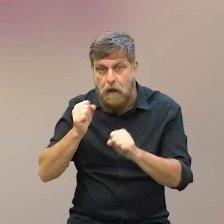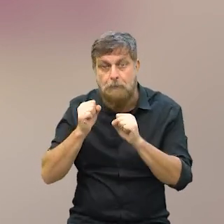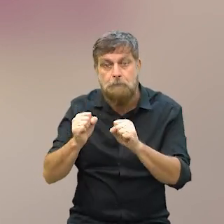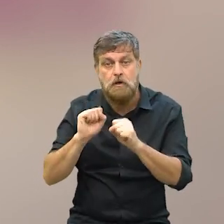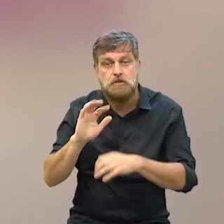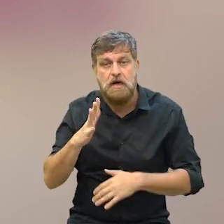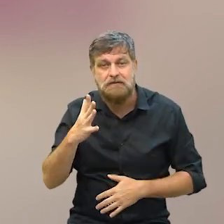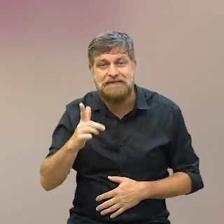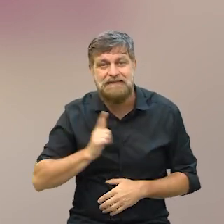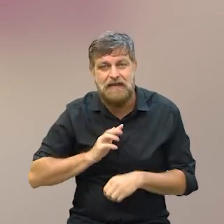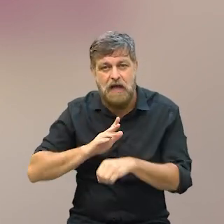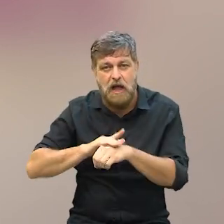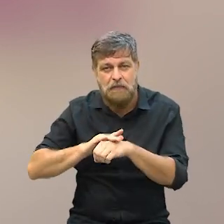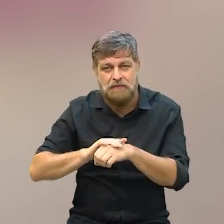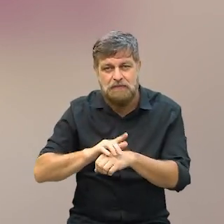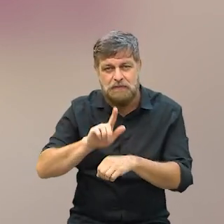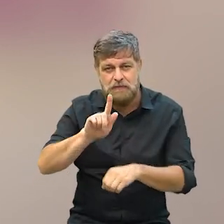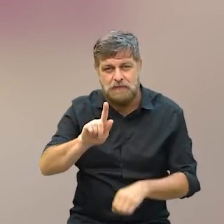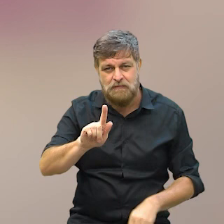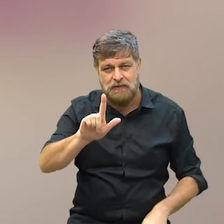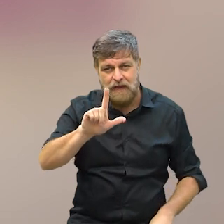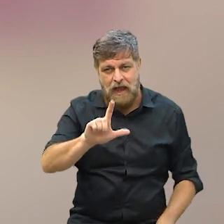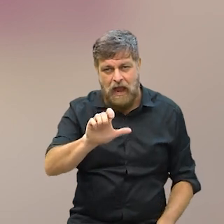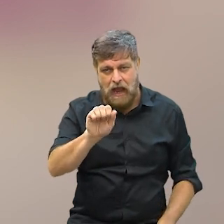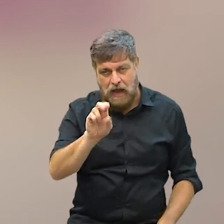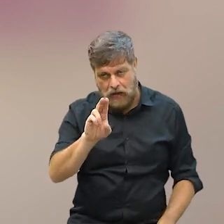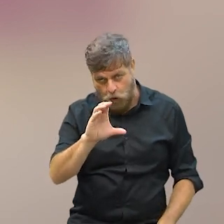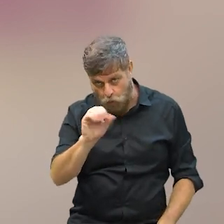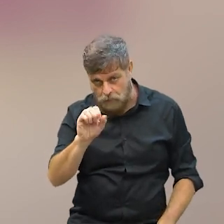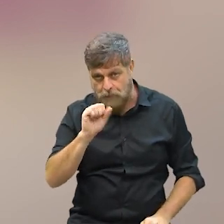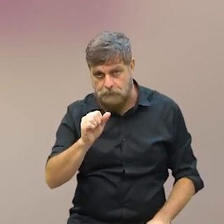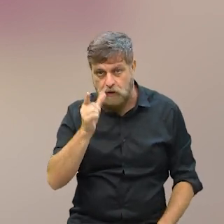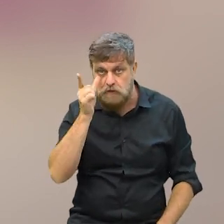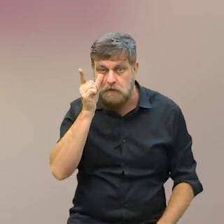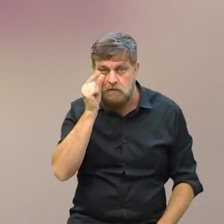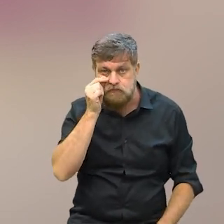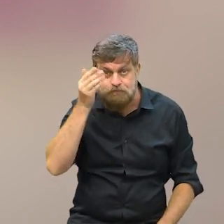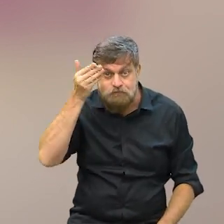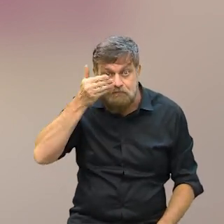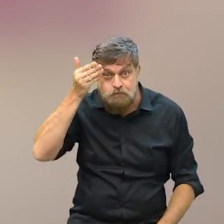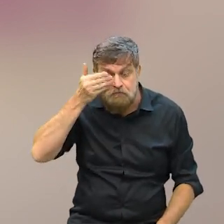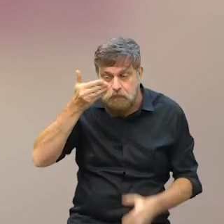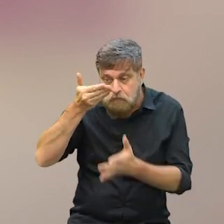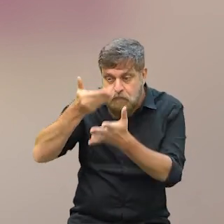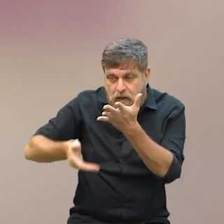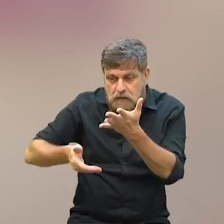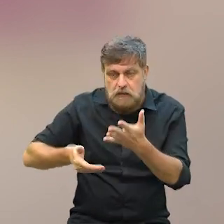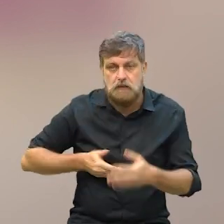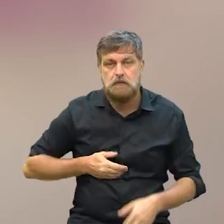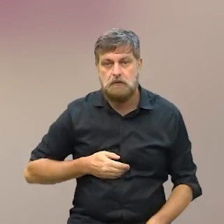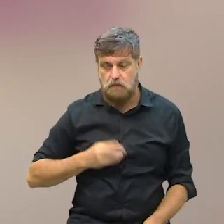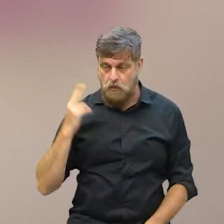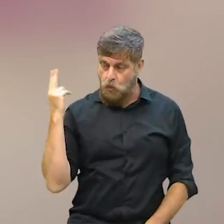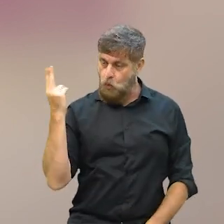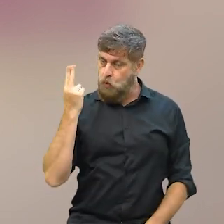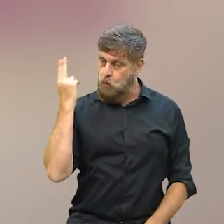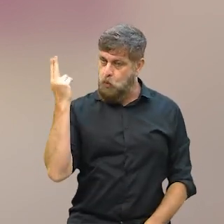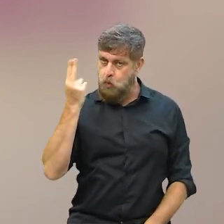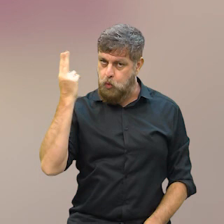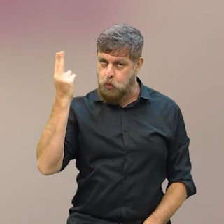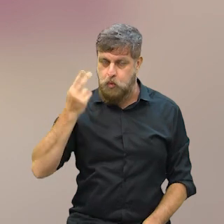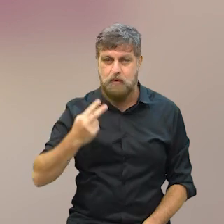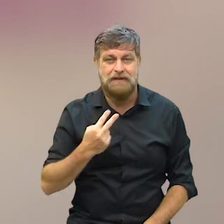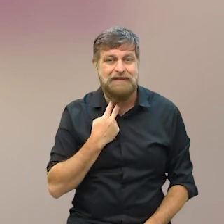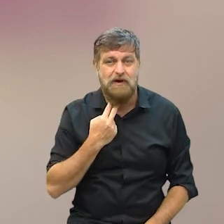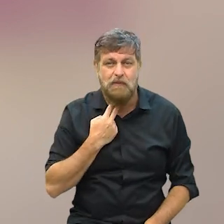ele pode levar uma coisa que chama glaucoma corticogênico e até a cegueira. Então, é uma coisa muito grave. Então, não usem